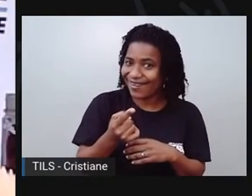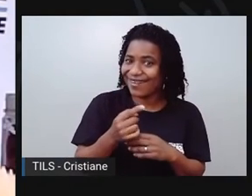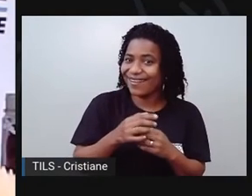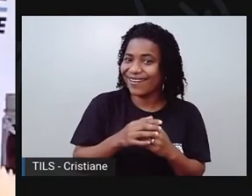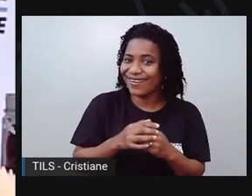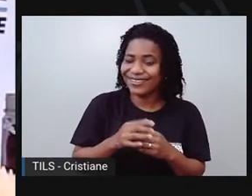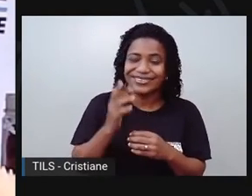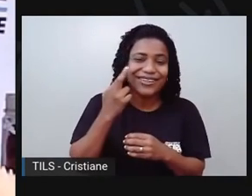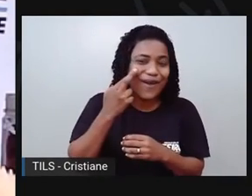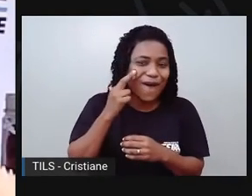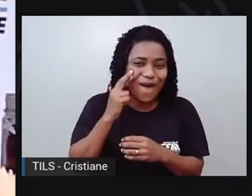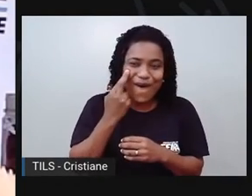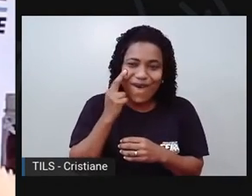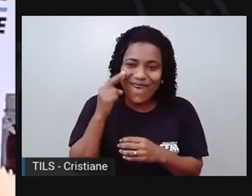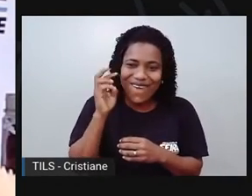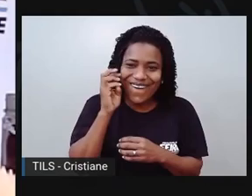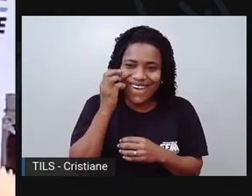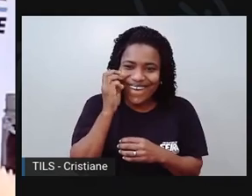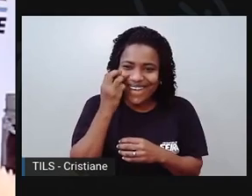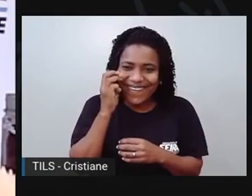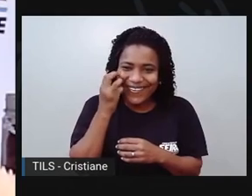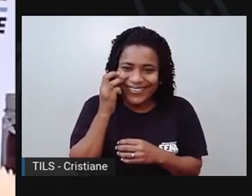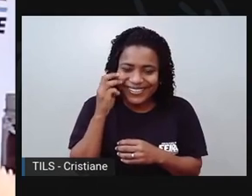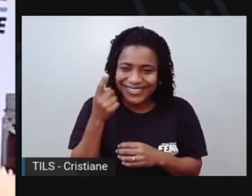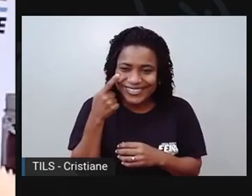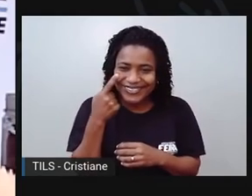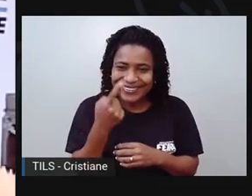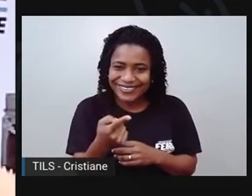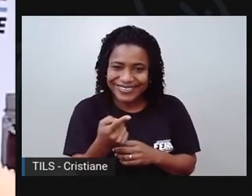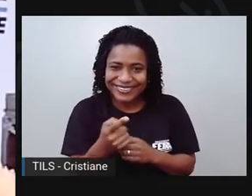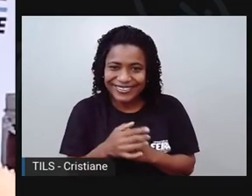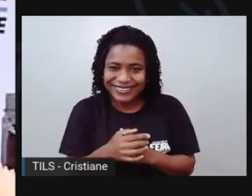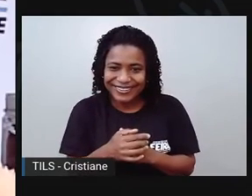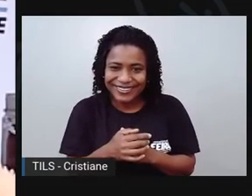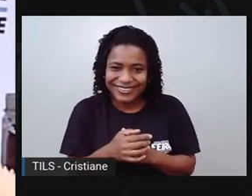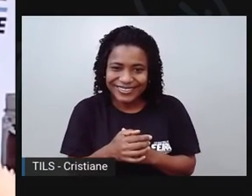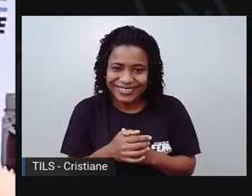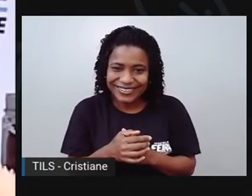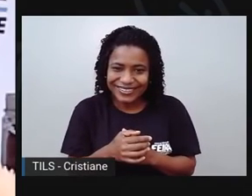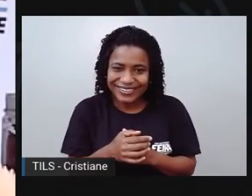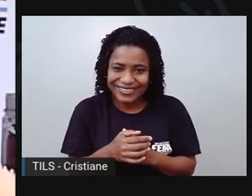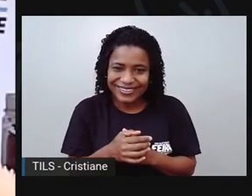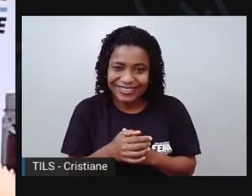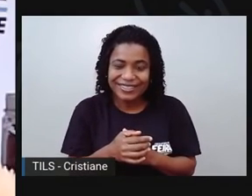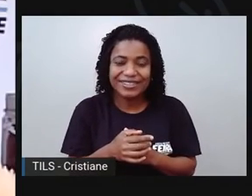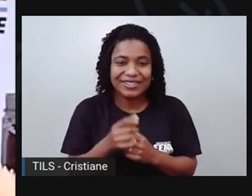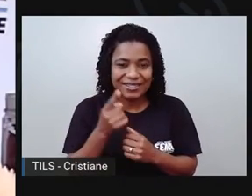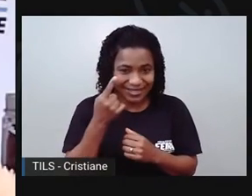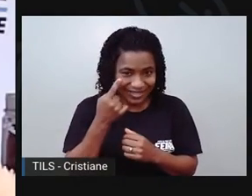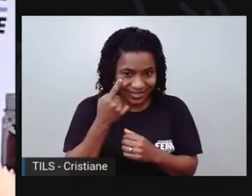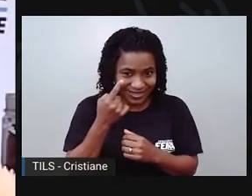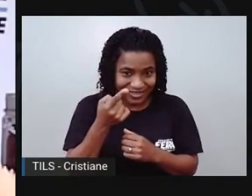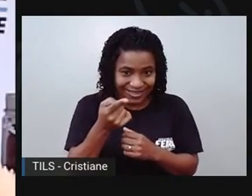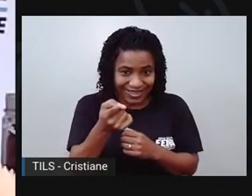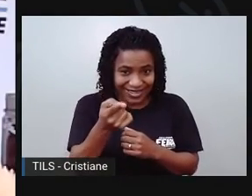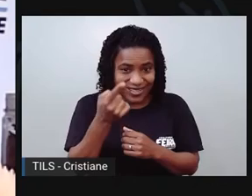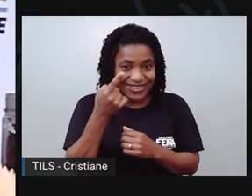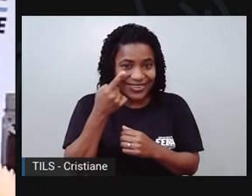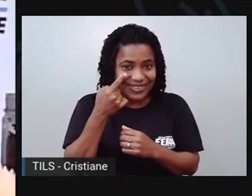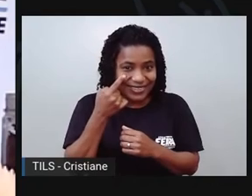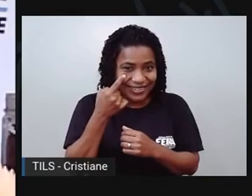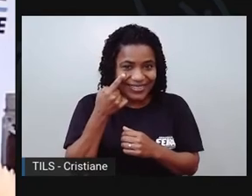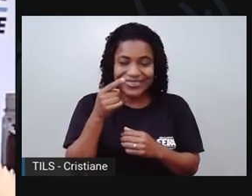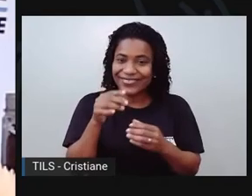Ficou rosa. Meu chá tá rosa. Será que vocês conseguem ver minha xícara? Eu vou virar assim, ó.